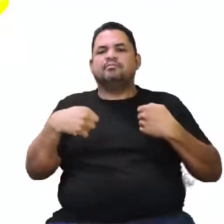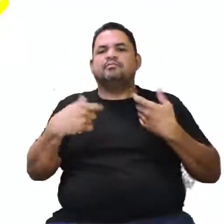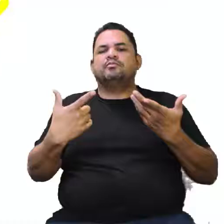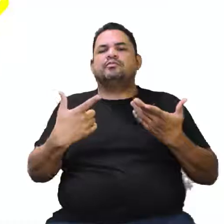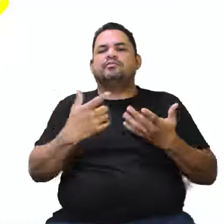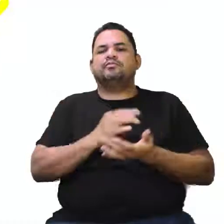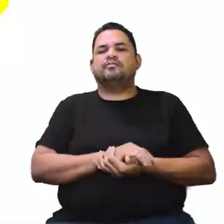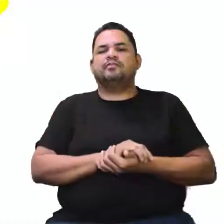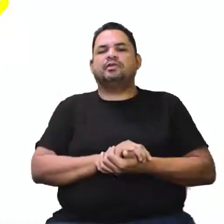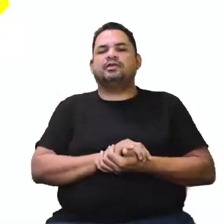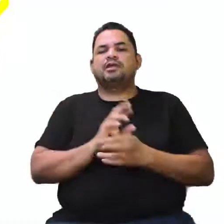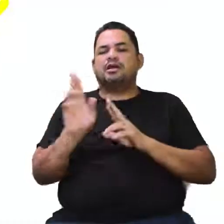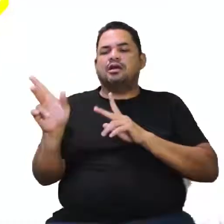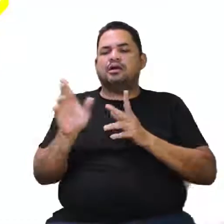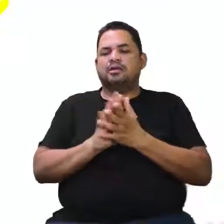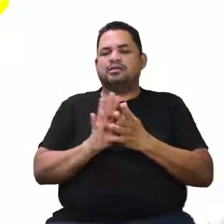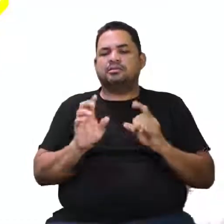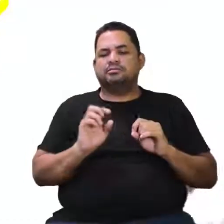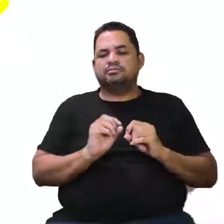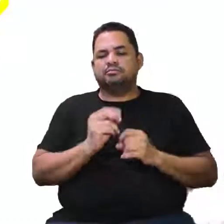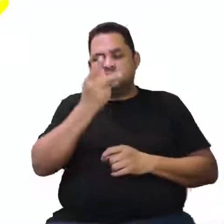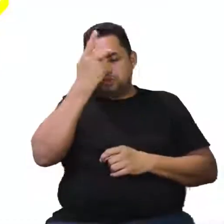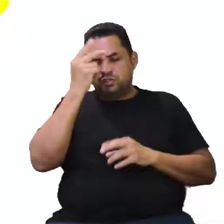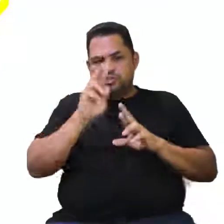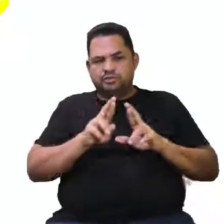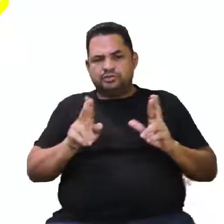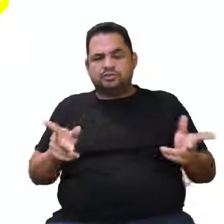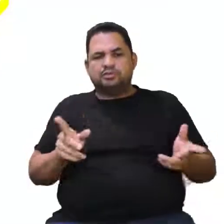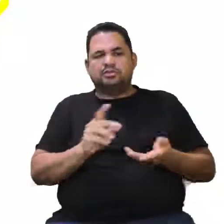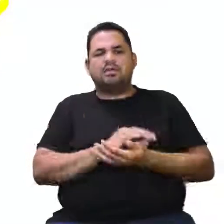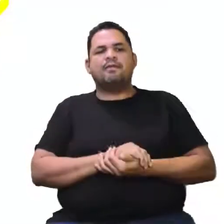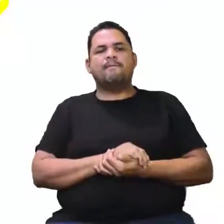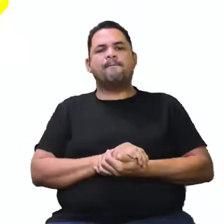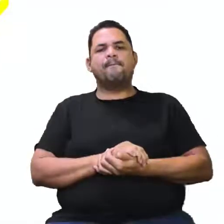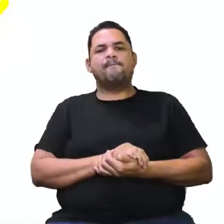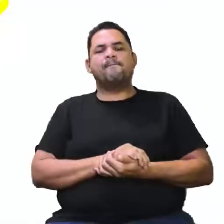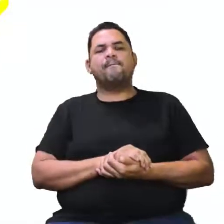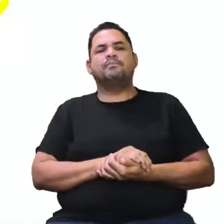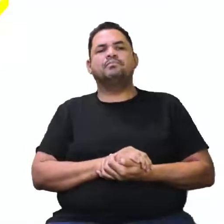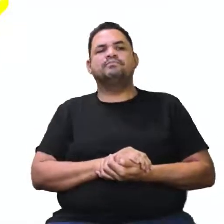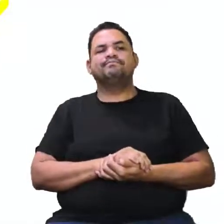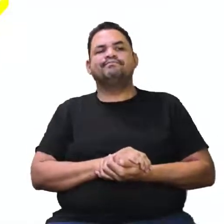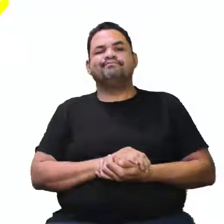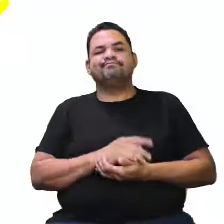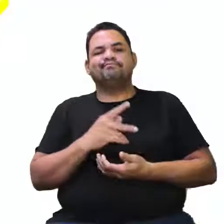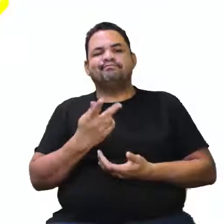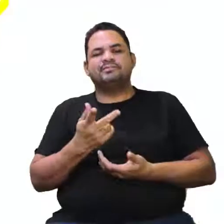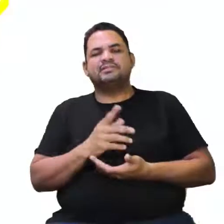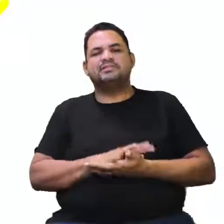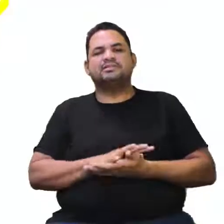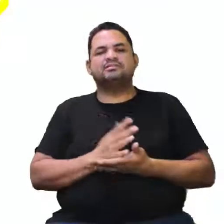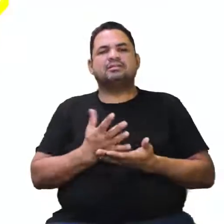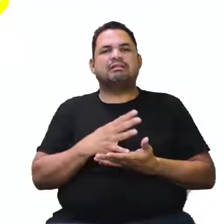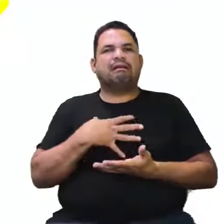ter a nossa individualidade nesse questionamento aqui, né? Para não deixar isso ferir, isso magoar,